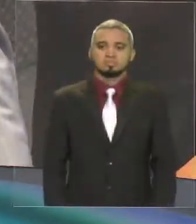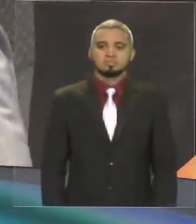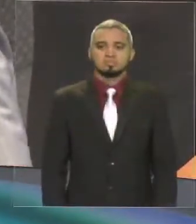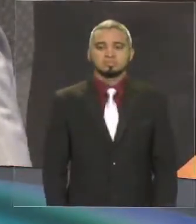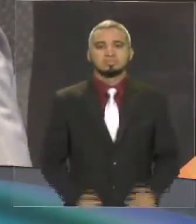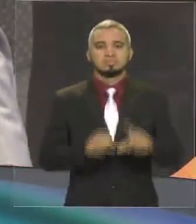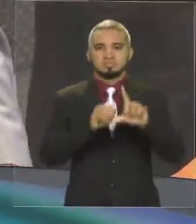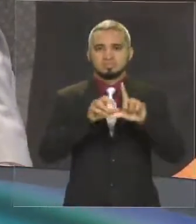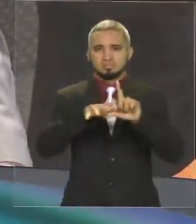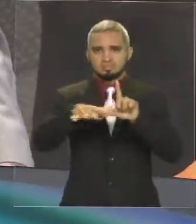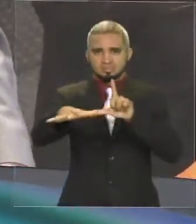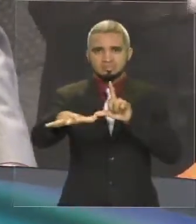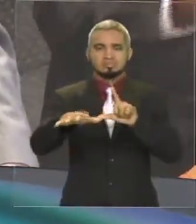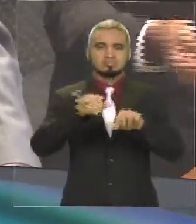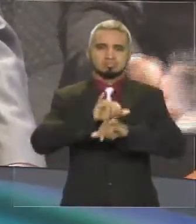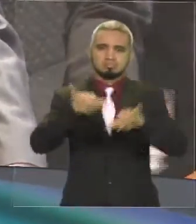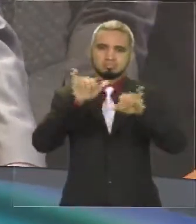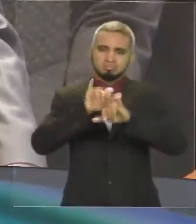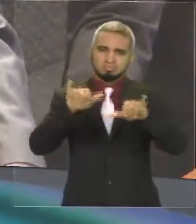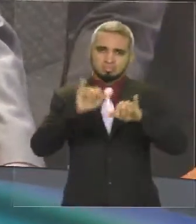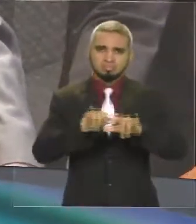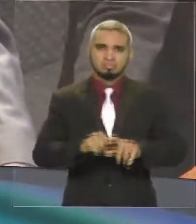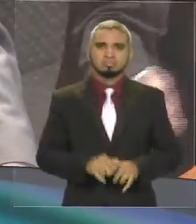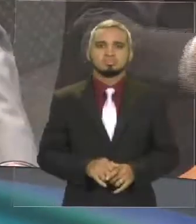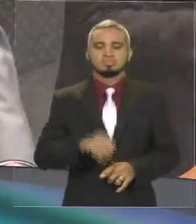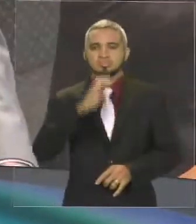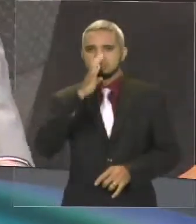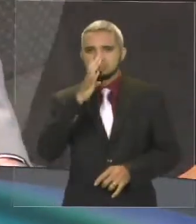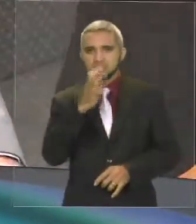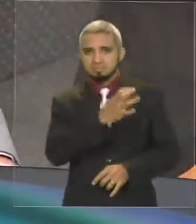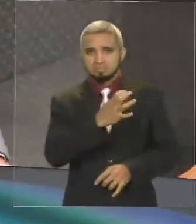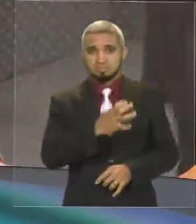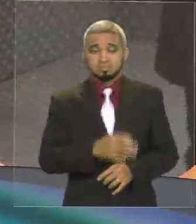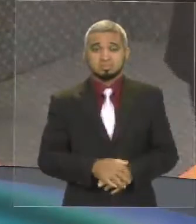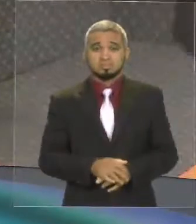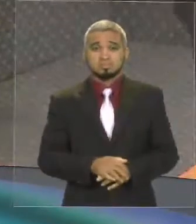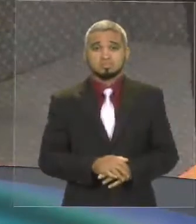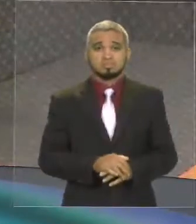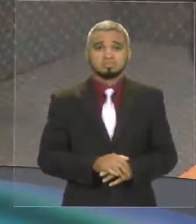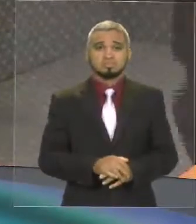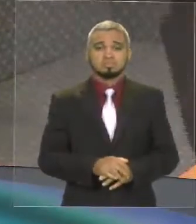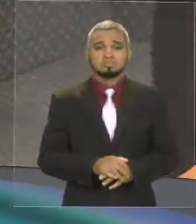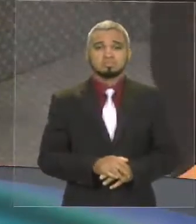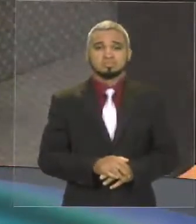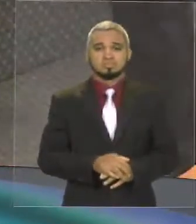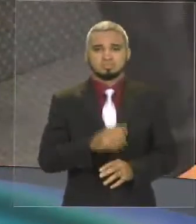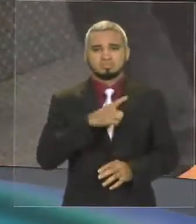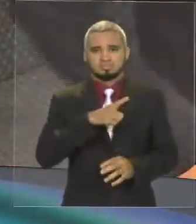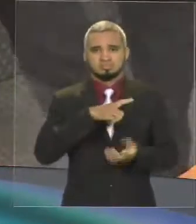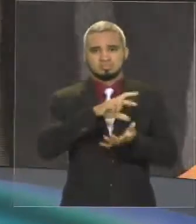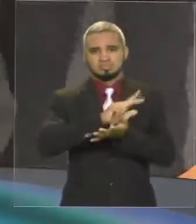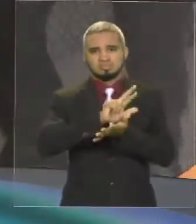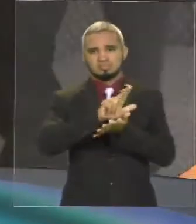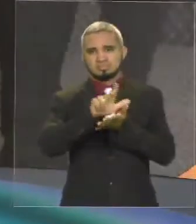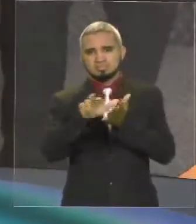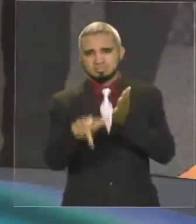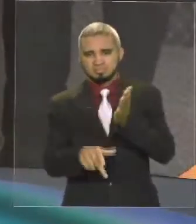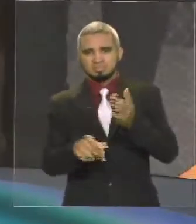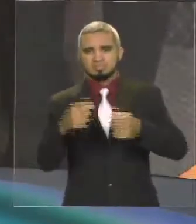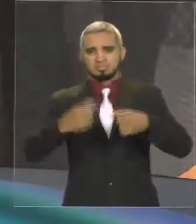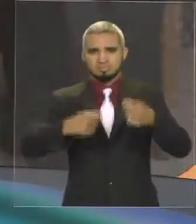deu bastante destaque às acusações que estão sendo feitas a vários políticos do nosso